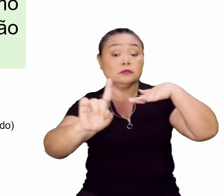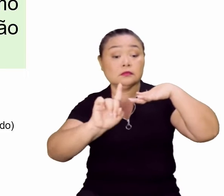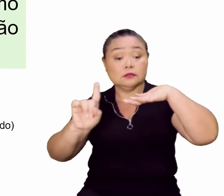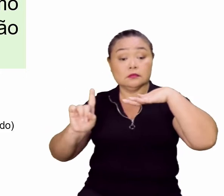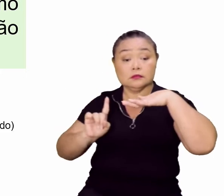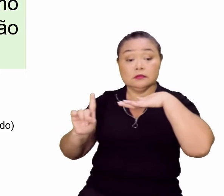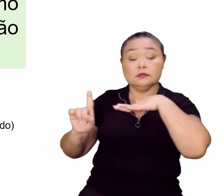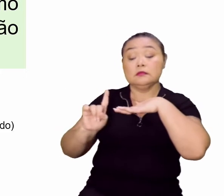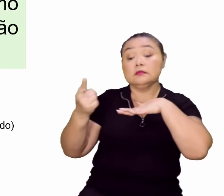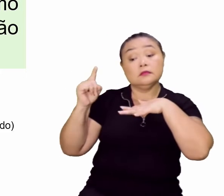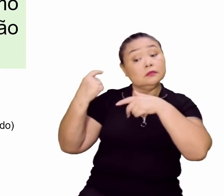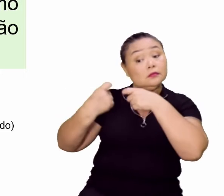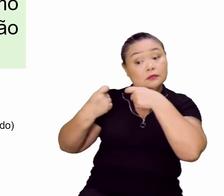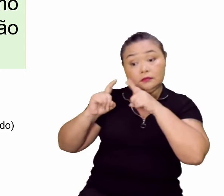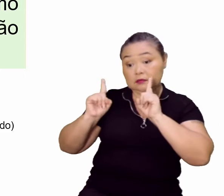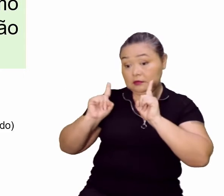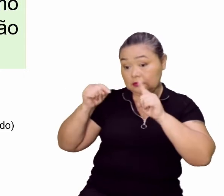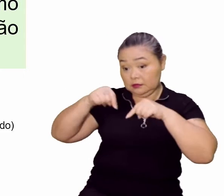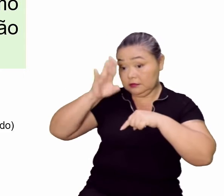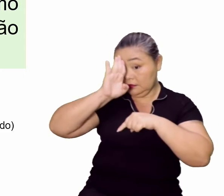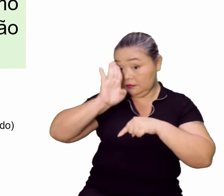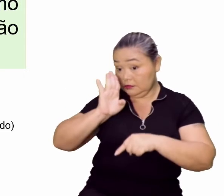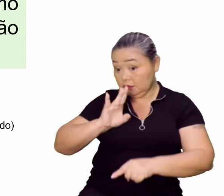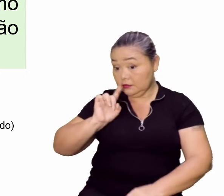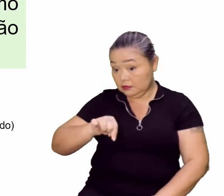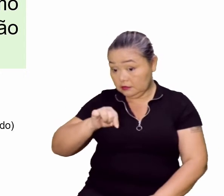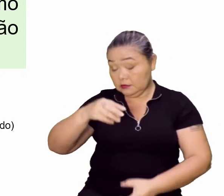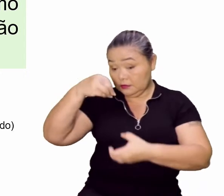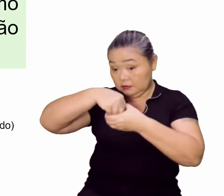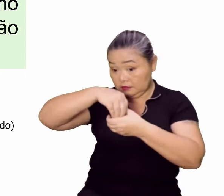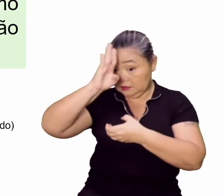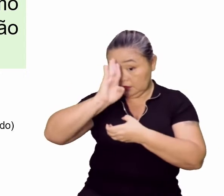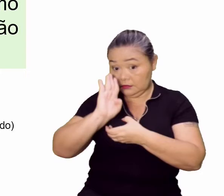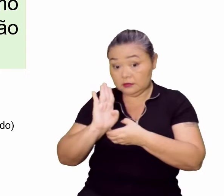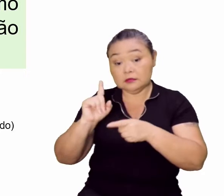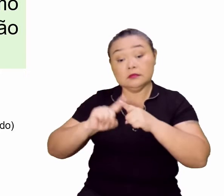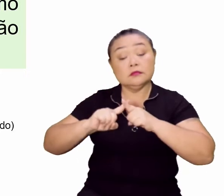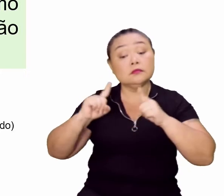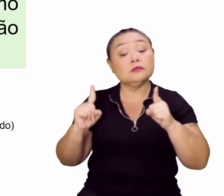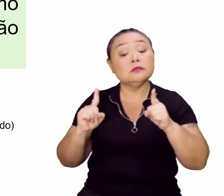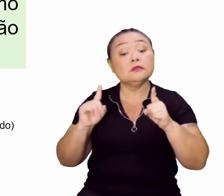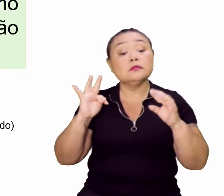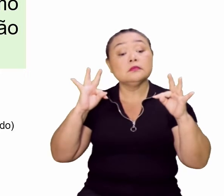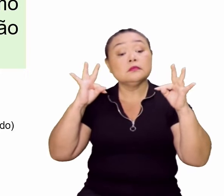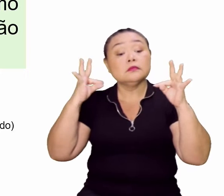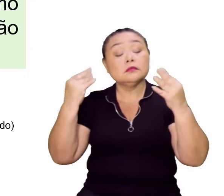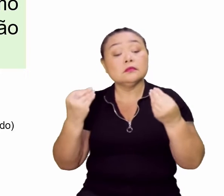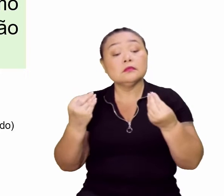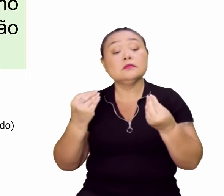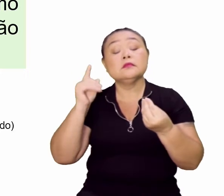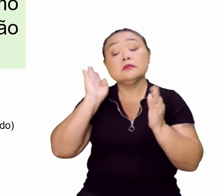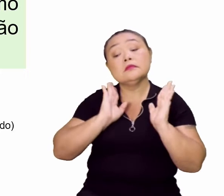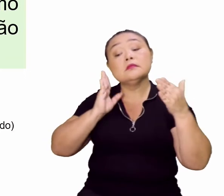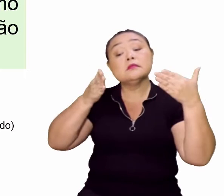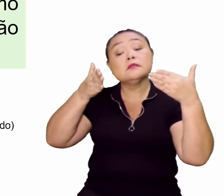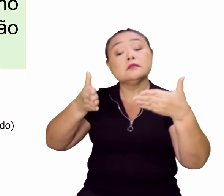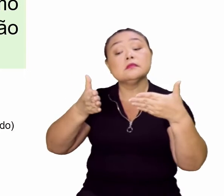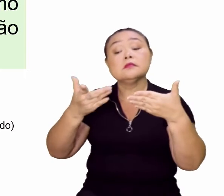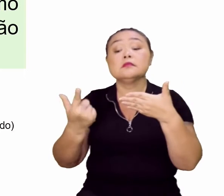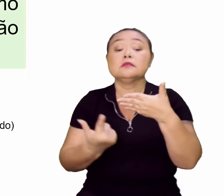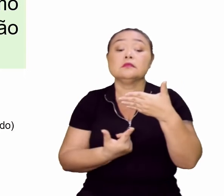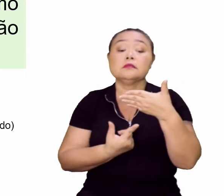dão por conta de guerras. Estamos falando de Brasil, tá? Mas em quase toda a sua totalidade,